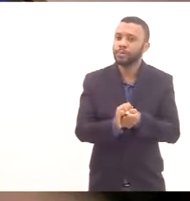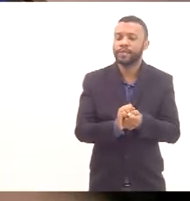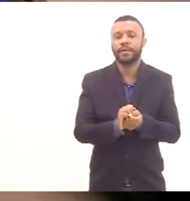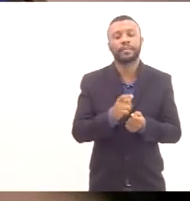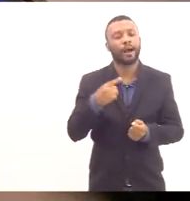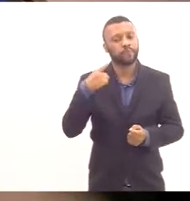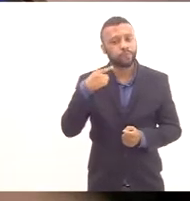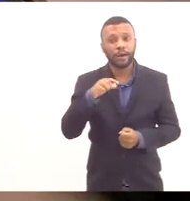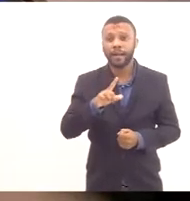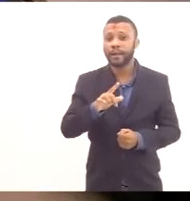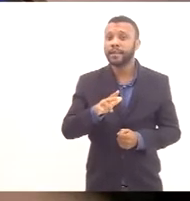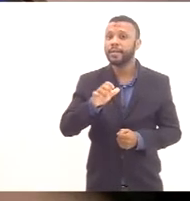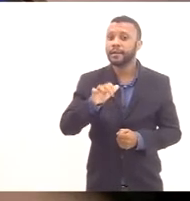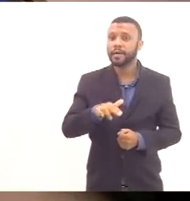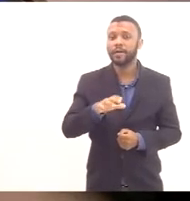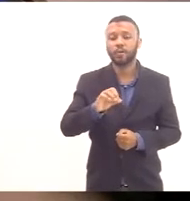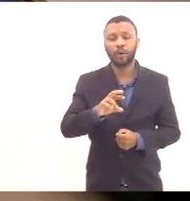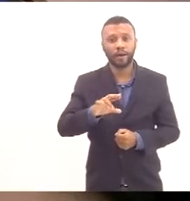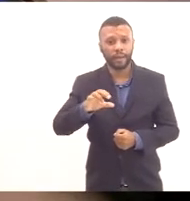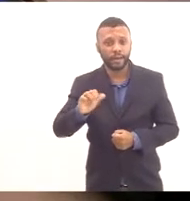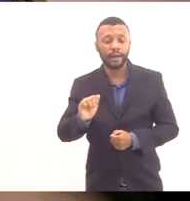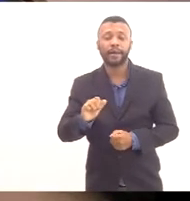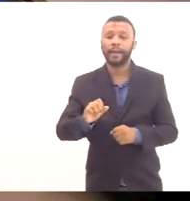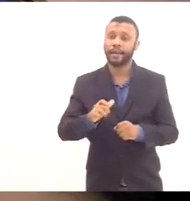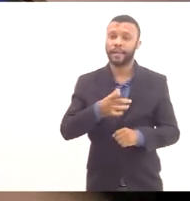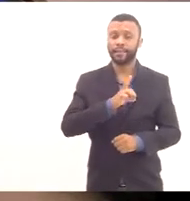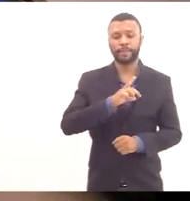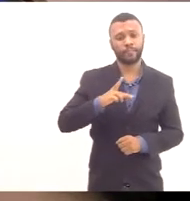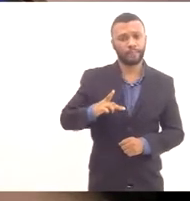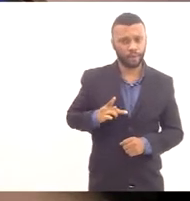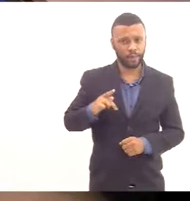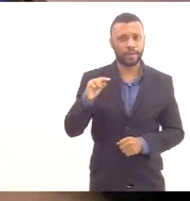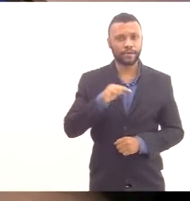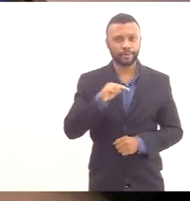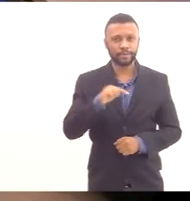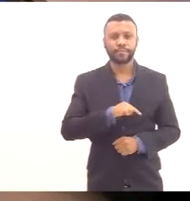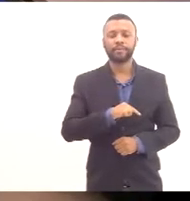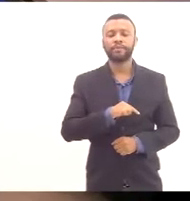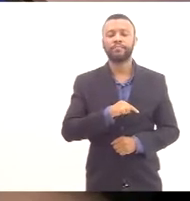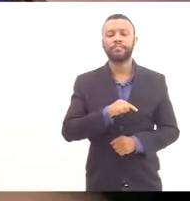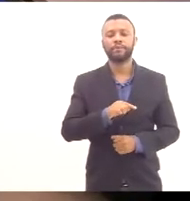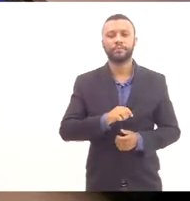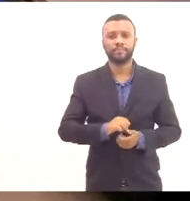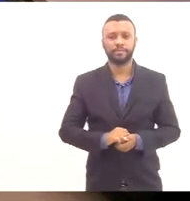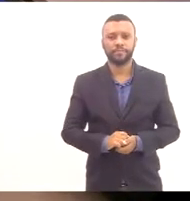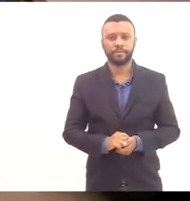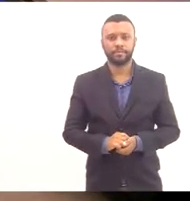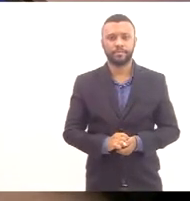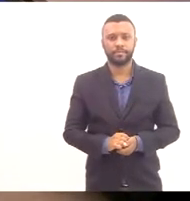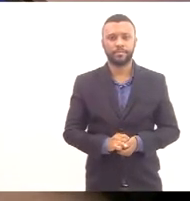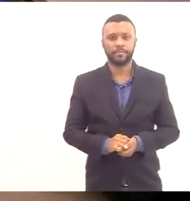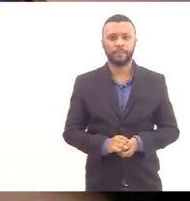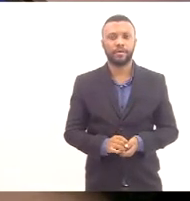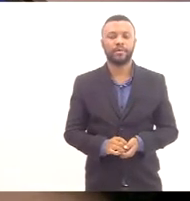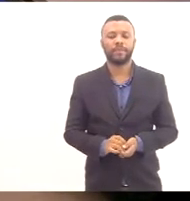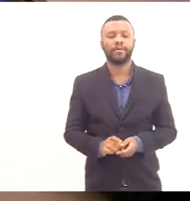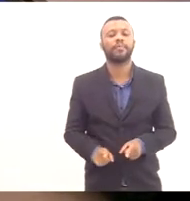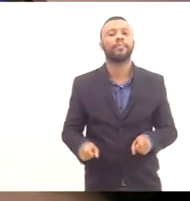Dra Lívia Correia também defensora pública da Defensoria Pública do Estado do Rio de Janeiro também